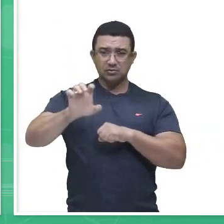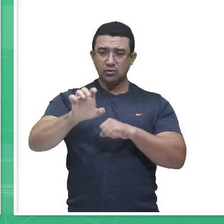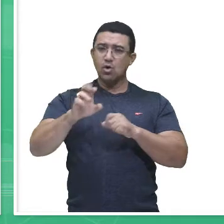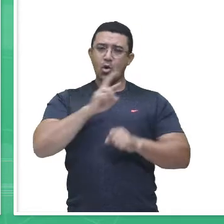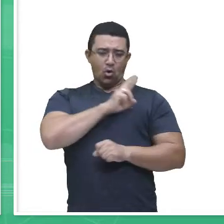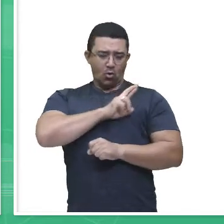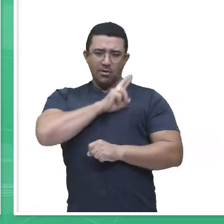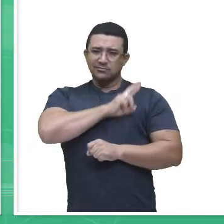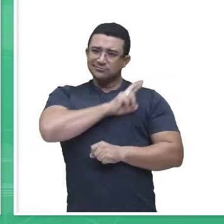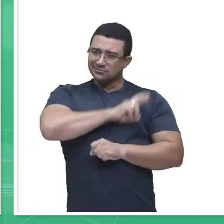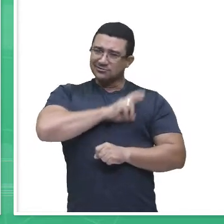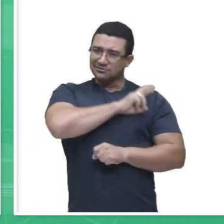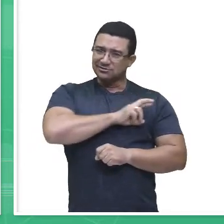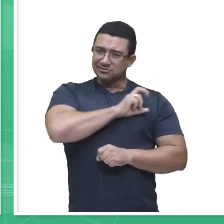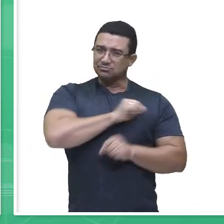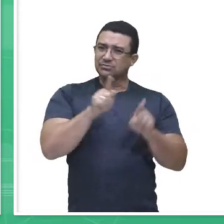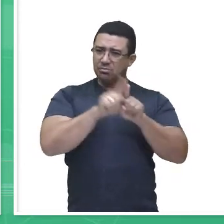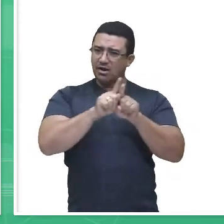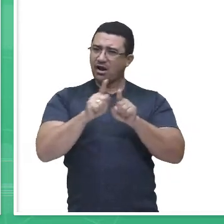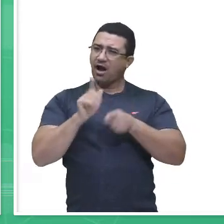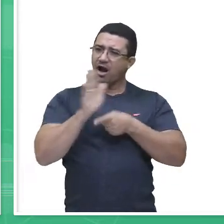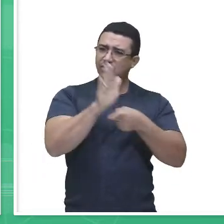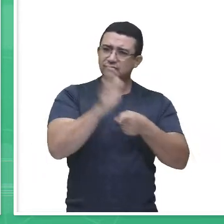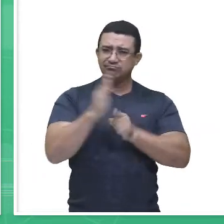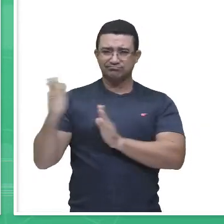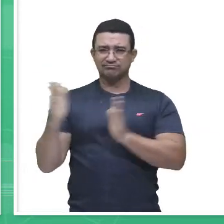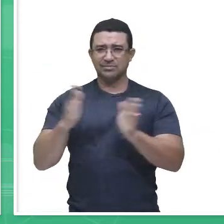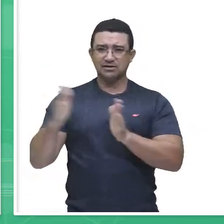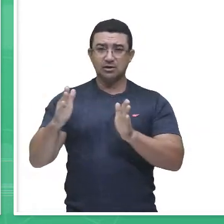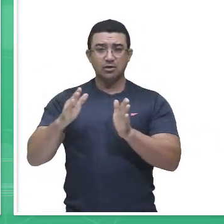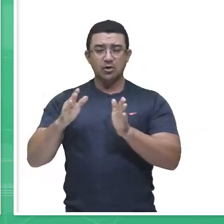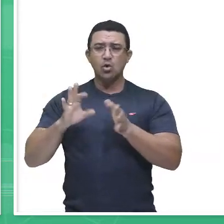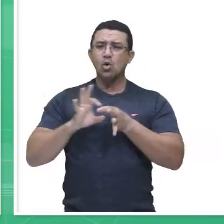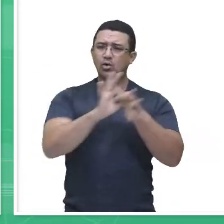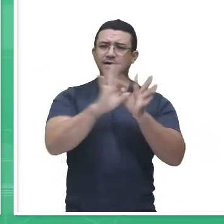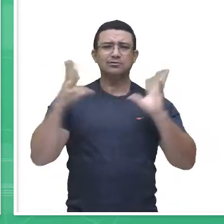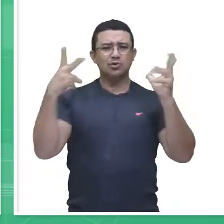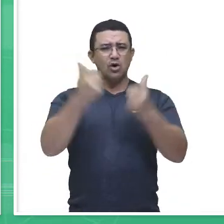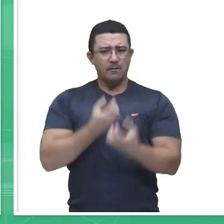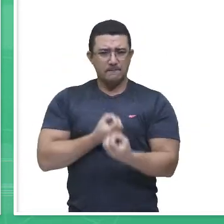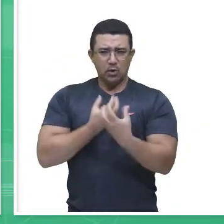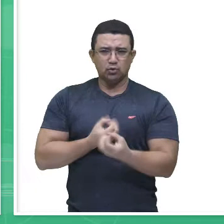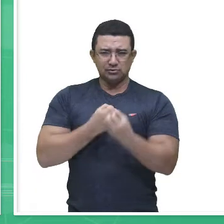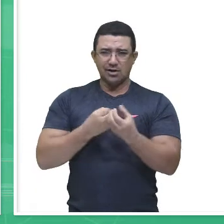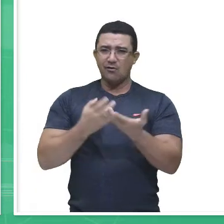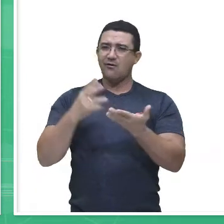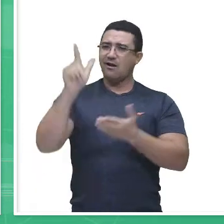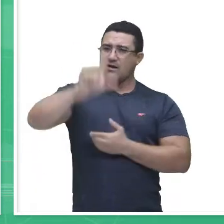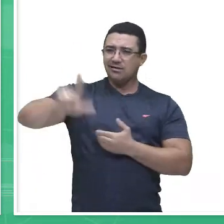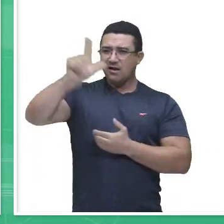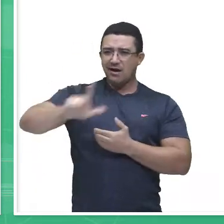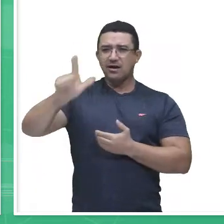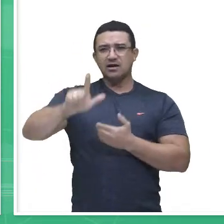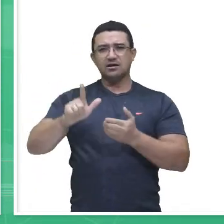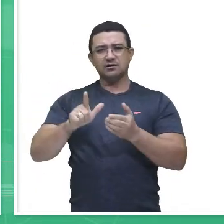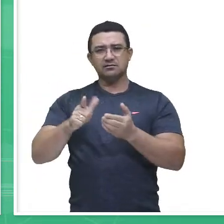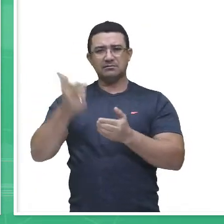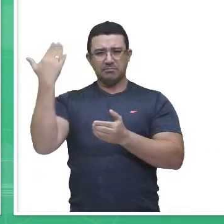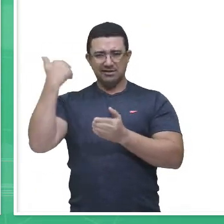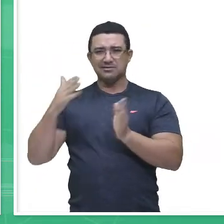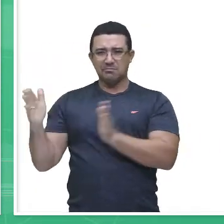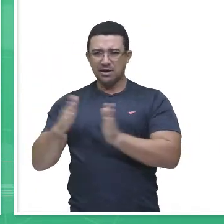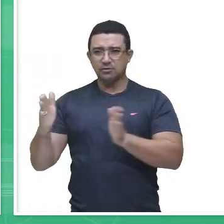ajudar exatamente nesse período. Então o contexto, todas as produções literárias desse período vão ter influência desse momento